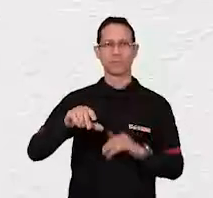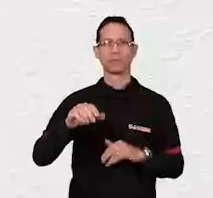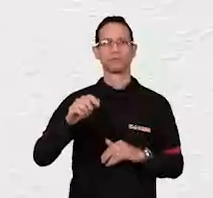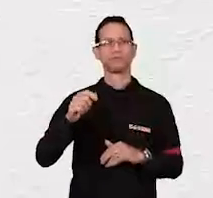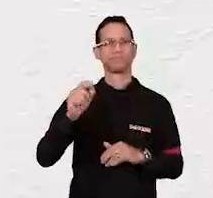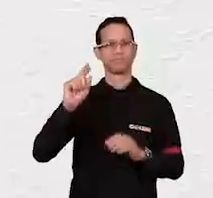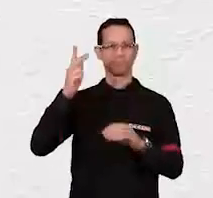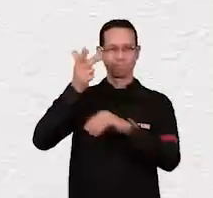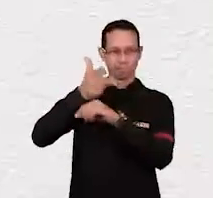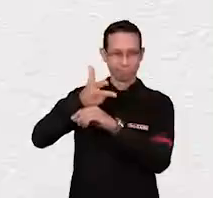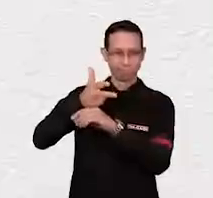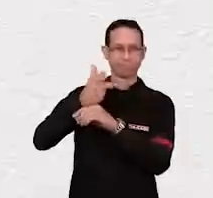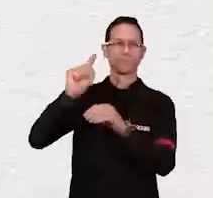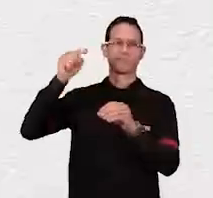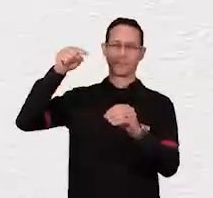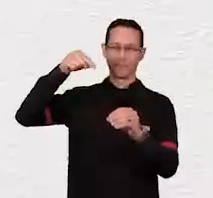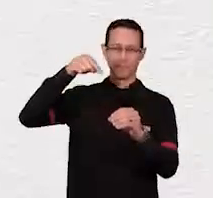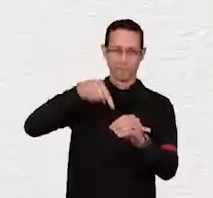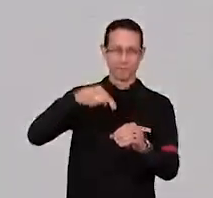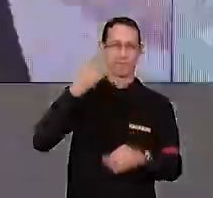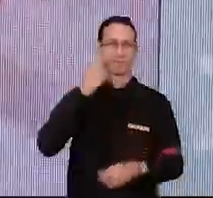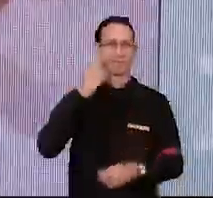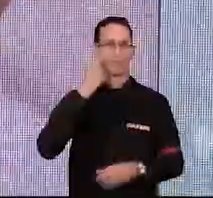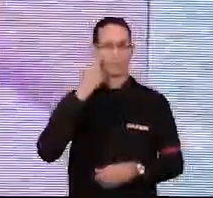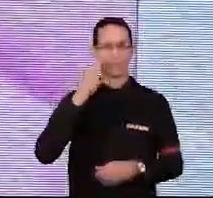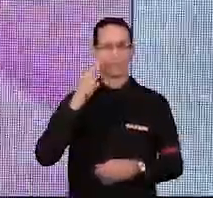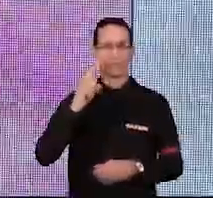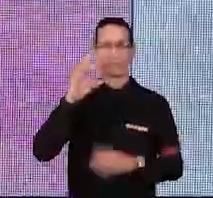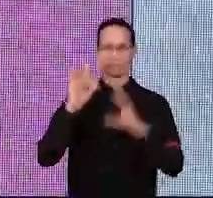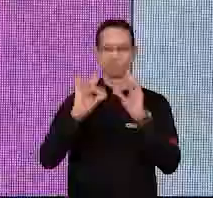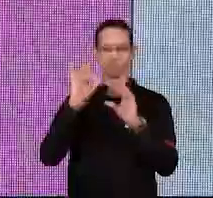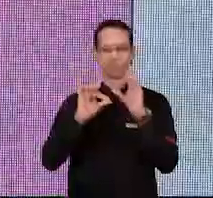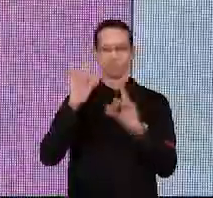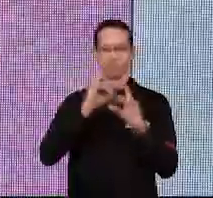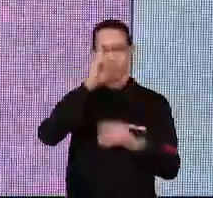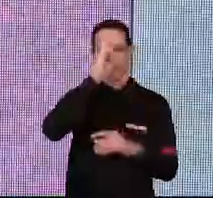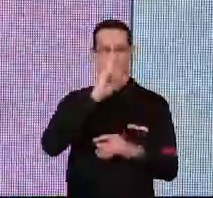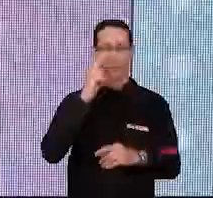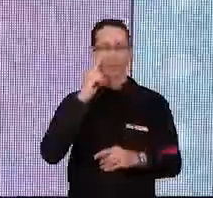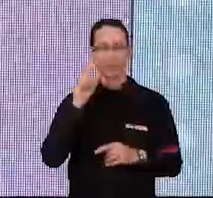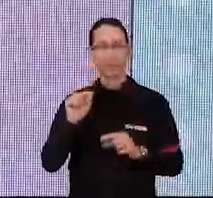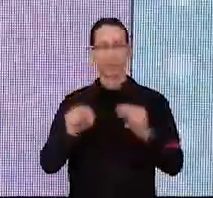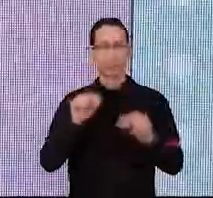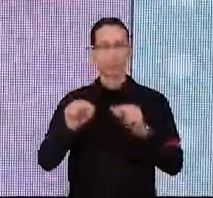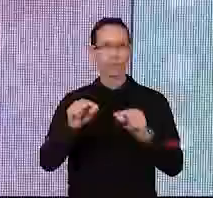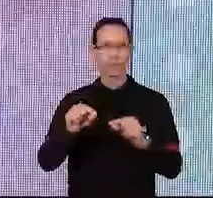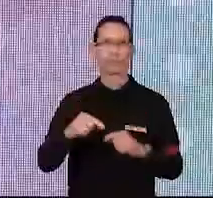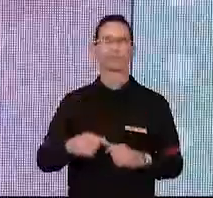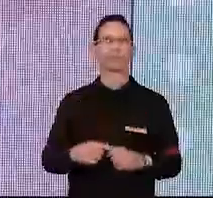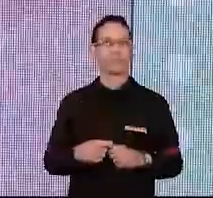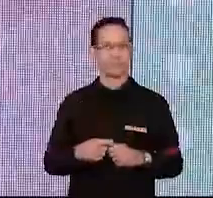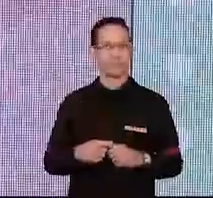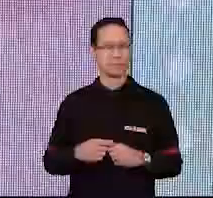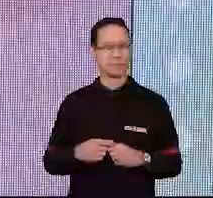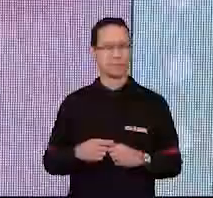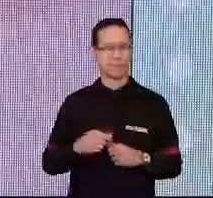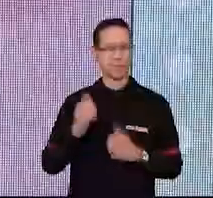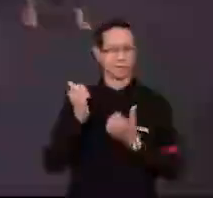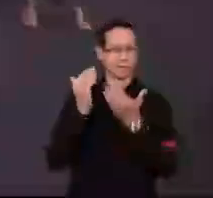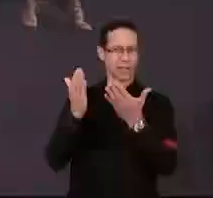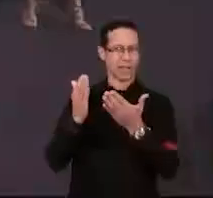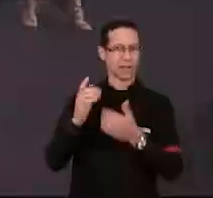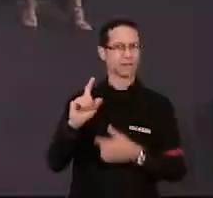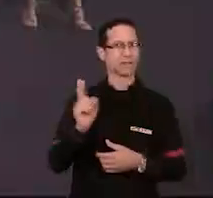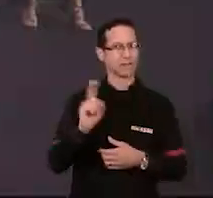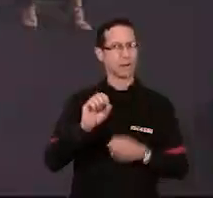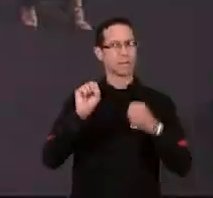otoendoscopia. Então, ver esse pus saindo do conduto auditivo, não necessariamente esse animal vai estar fazendo um quadro de otite externa. Isso pode estar